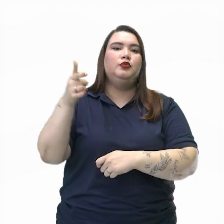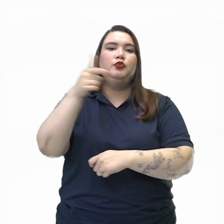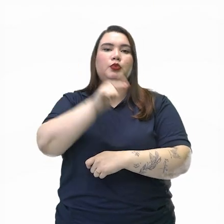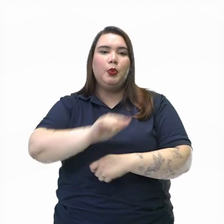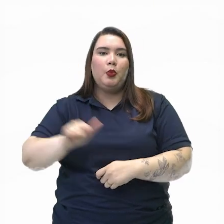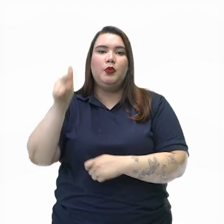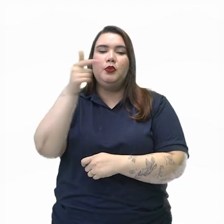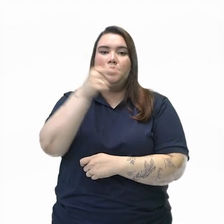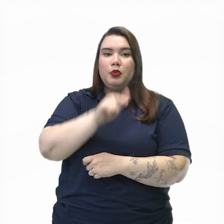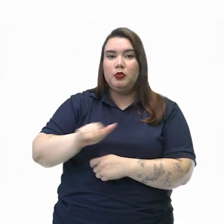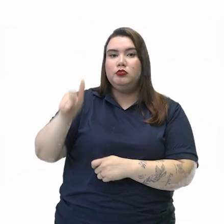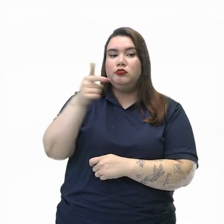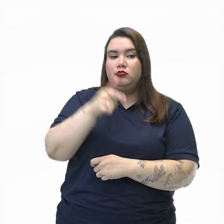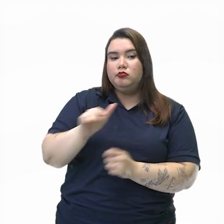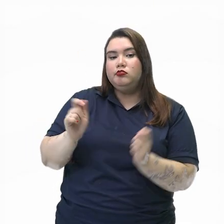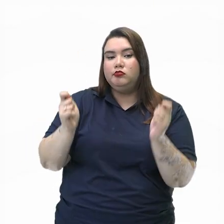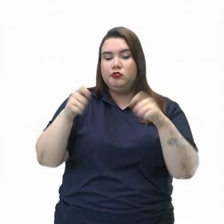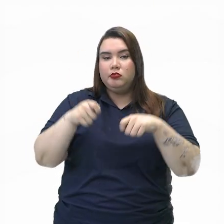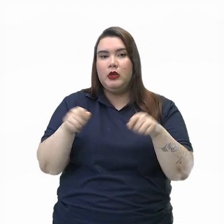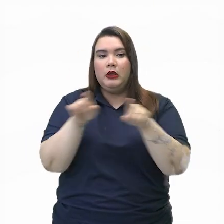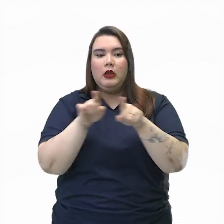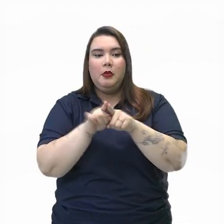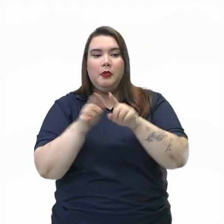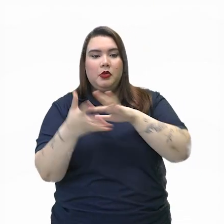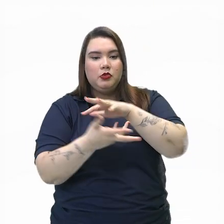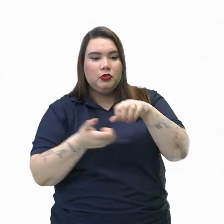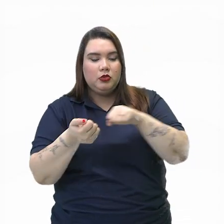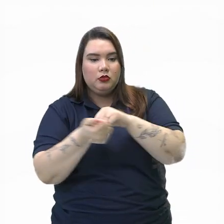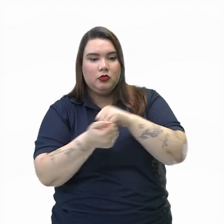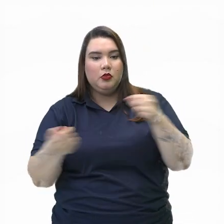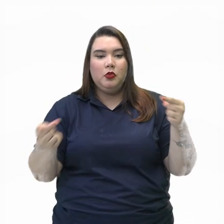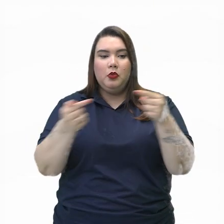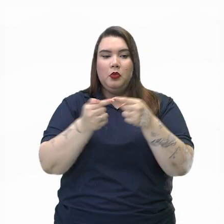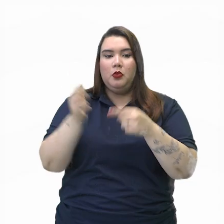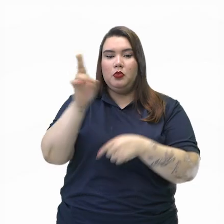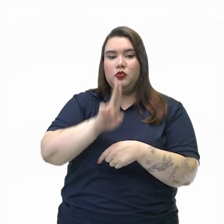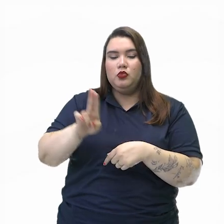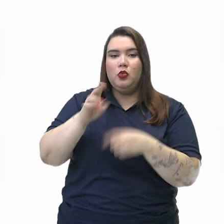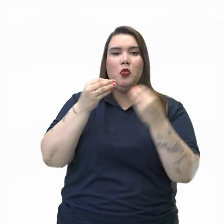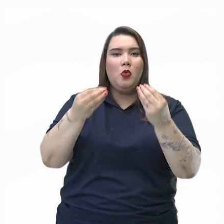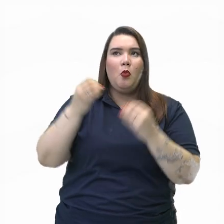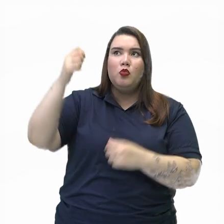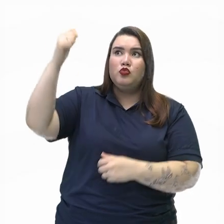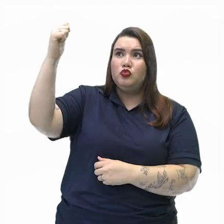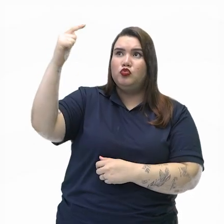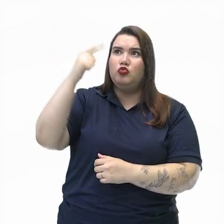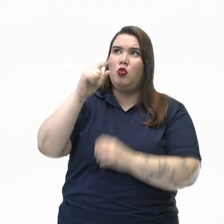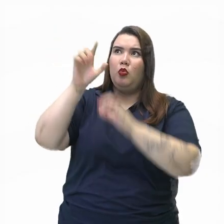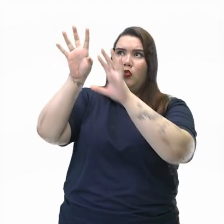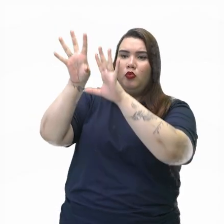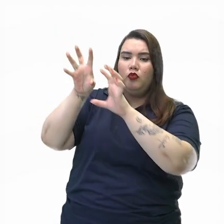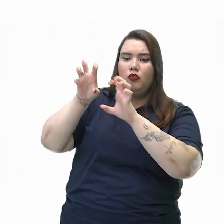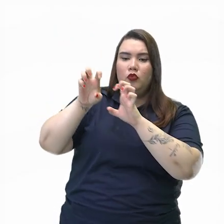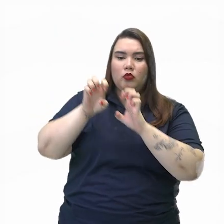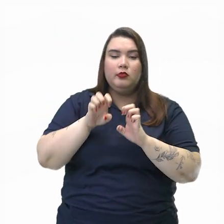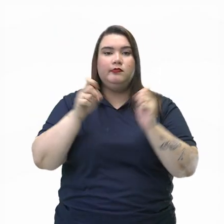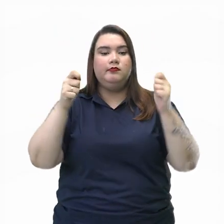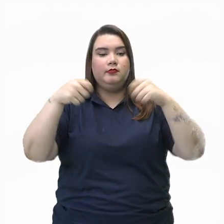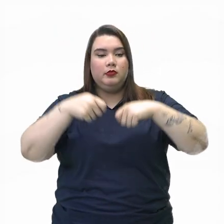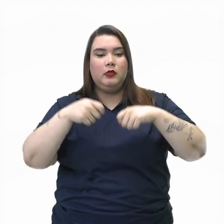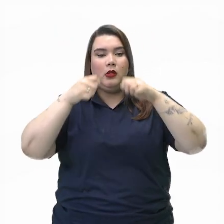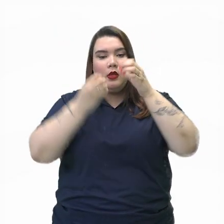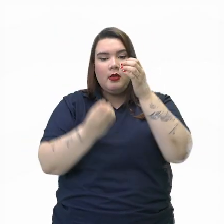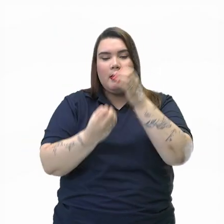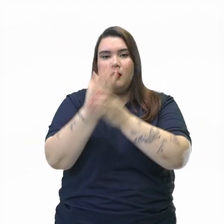alternativa, renovável e sustentável, que funciona utilizando a luz solar